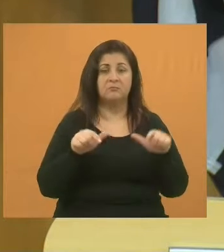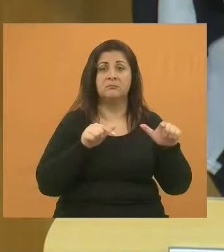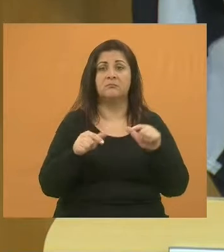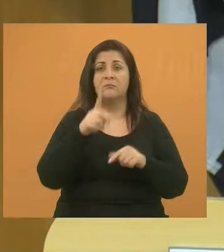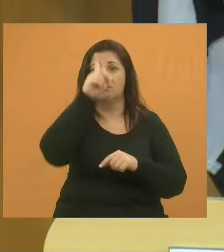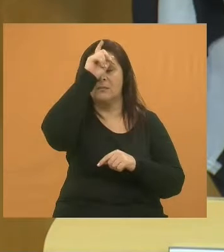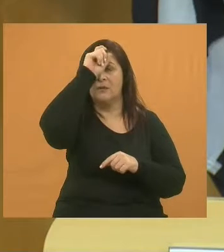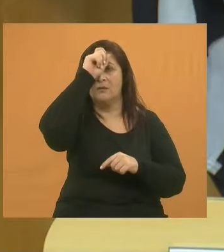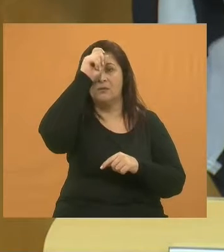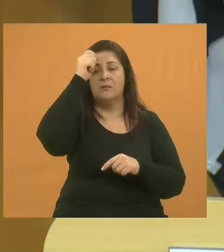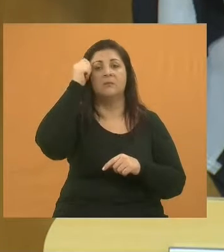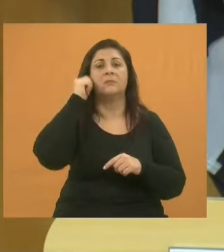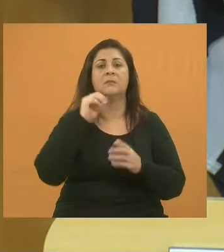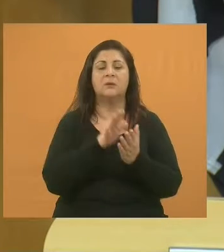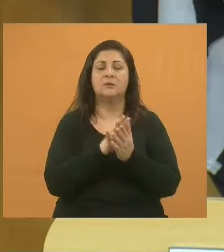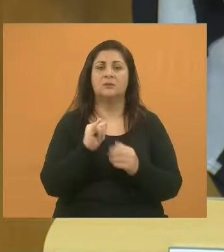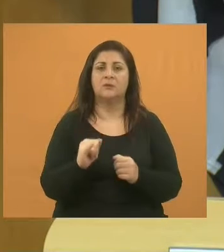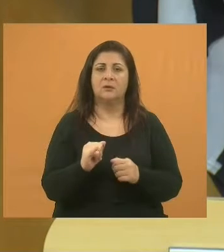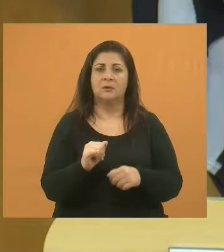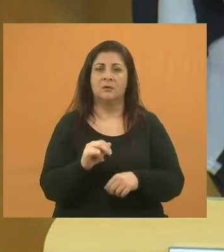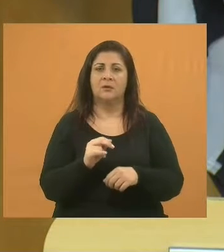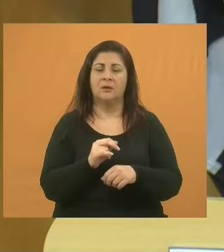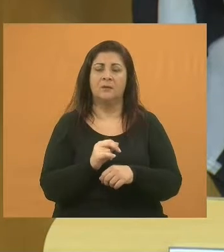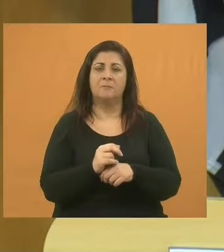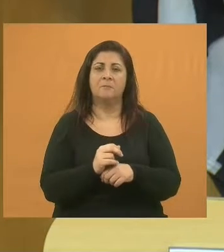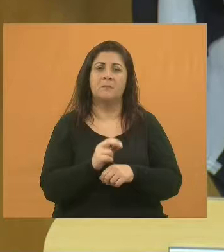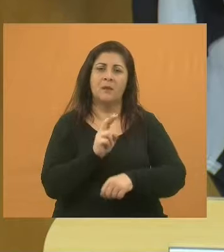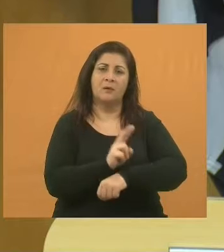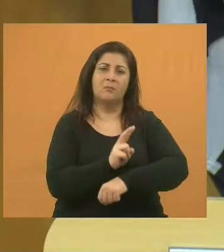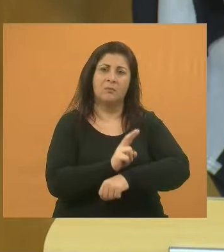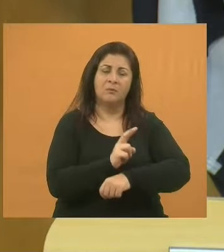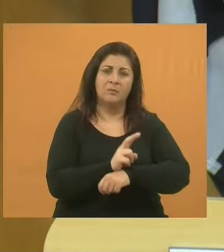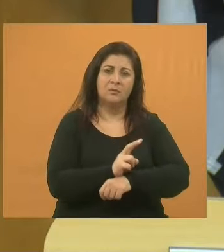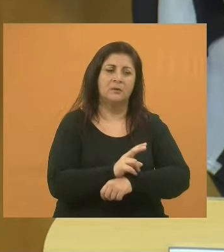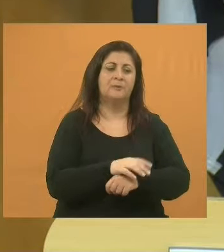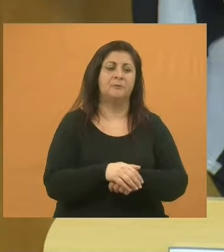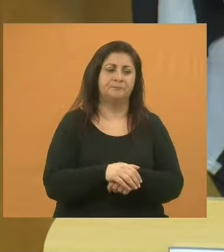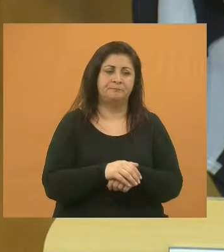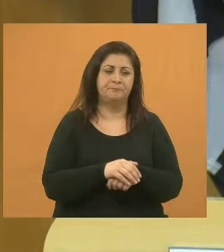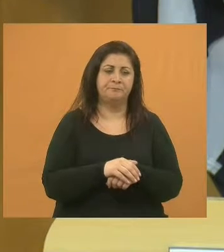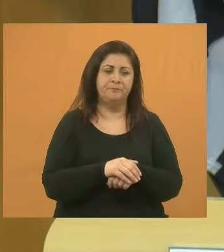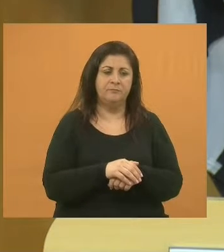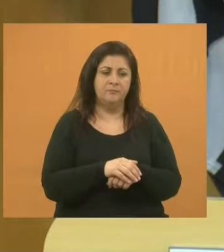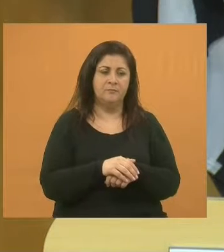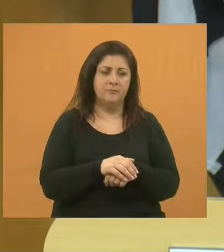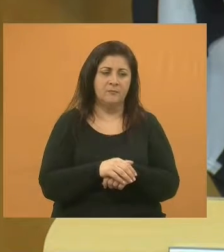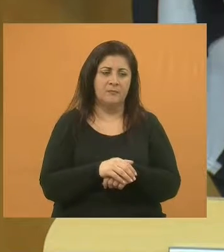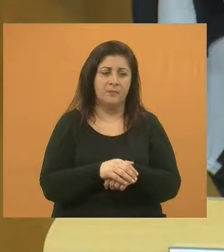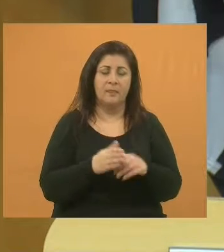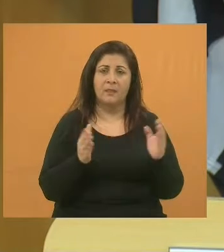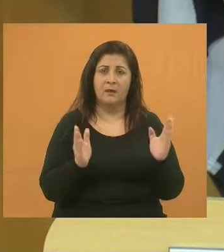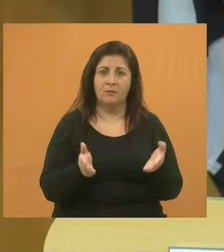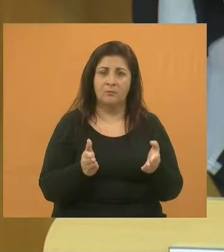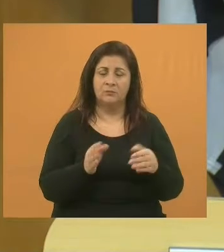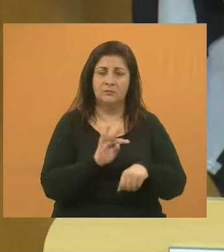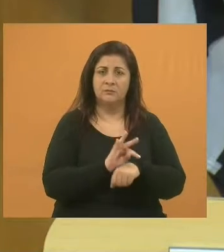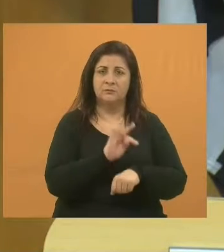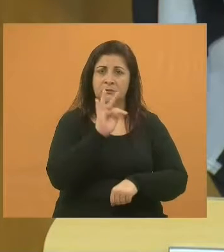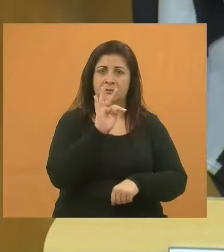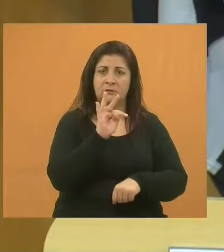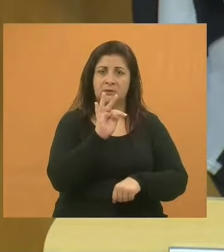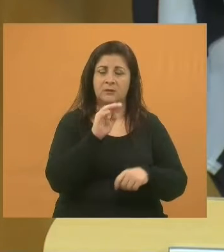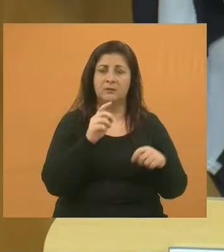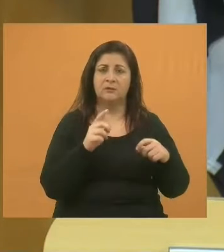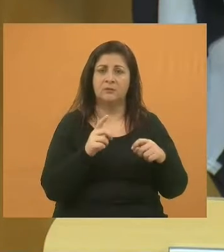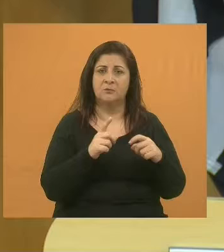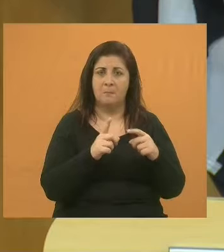de enfermagem, como atendente de enfermagem, que era o primeiro cargo que a gente tinha, e auxiliar de enfermagem. Hoje eu sou técnica de